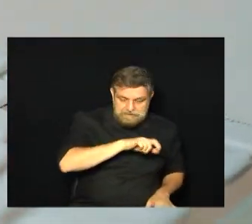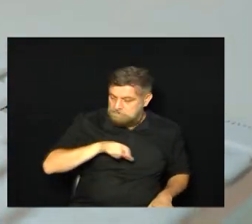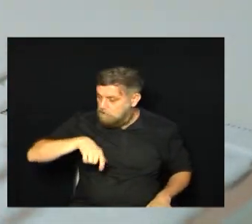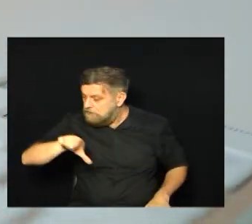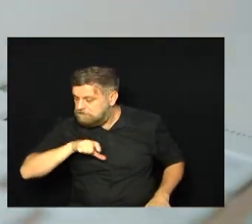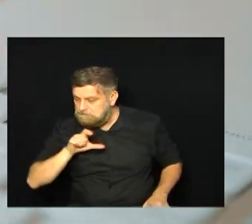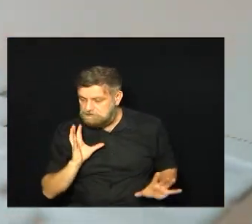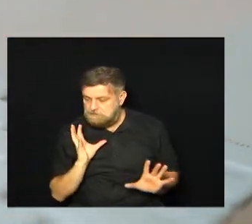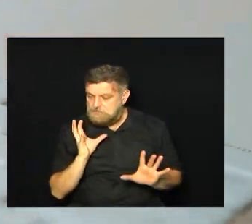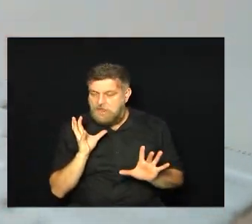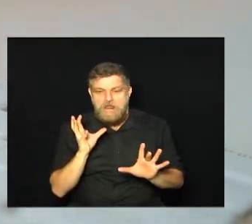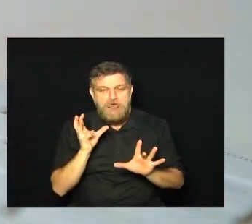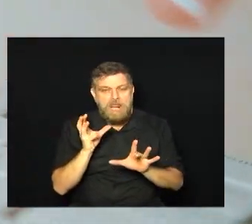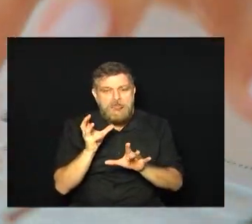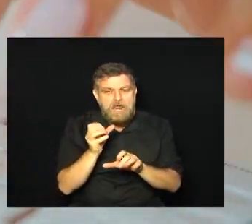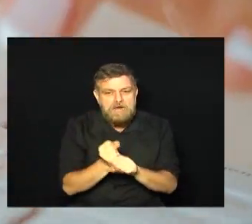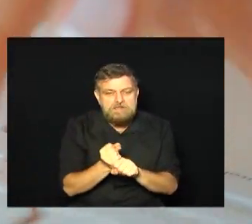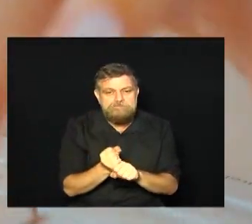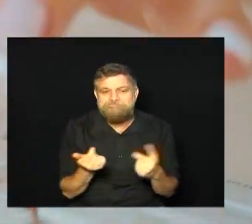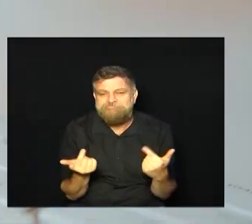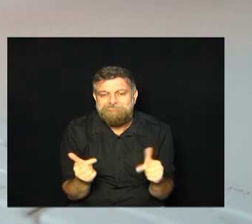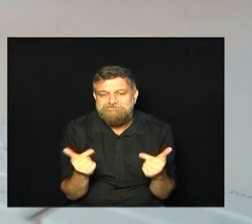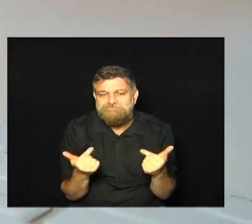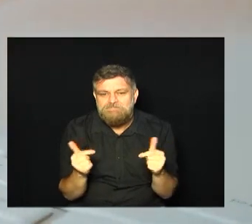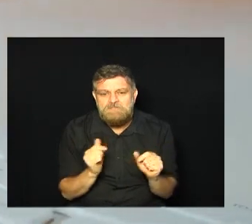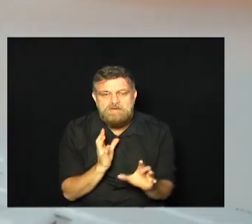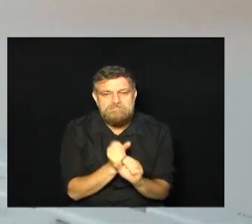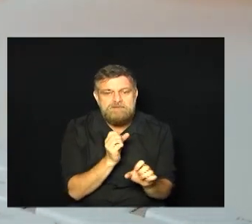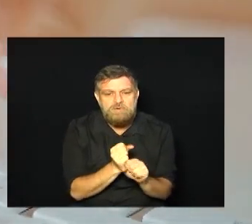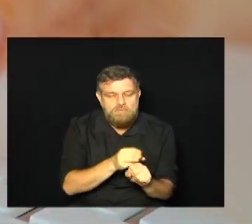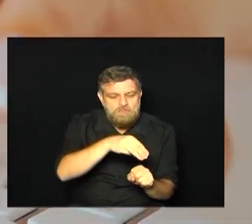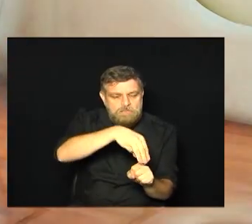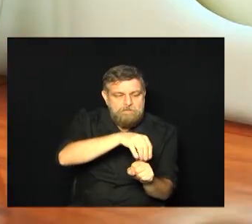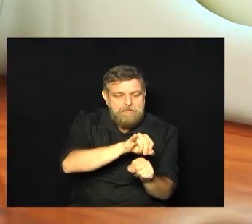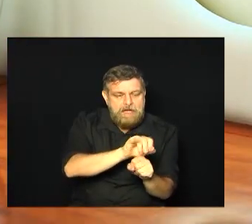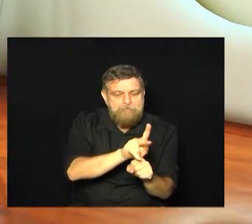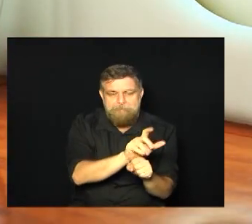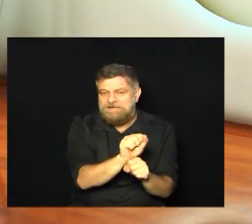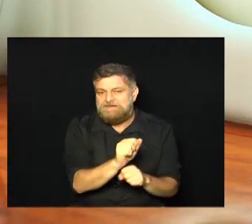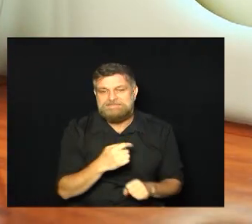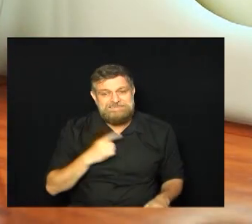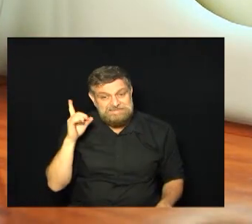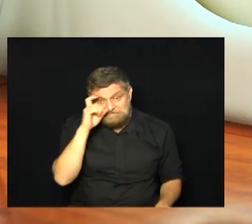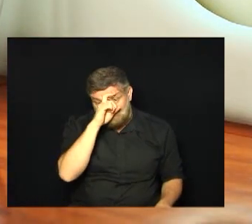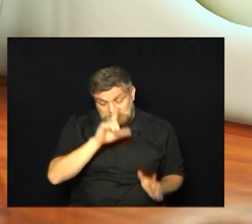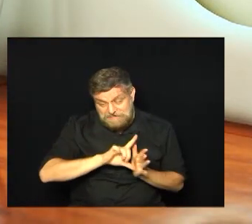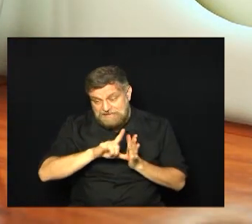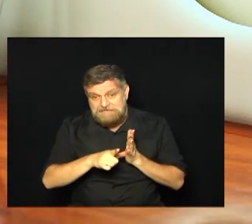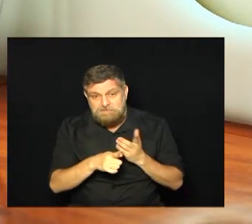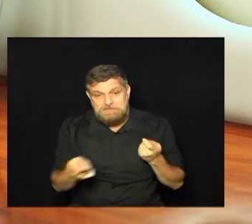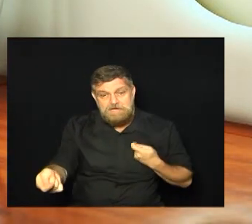vai juntando, só que aí você não tem esse acúmulo das milhas ou dos pontos, então isso dificulta depois para